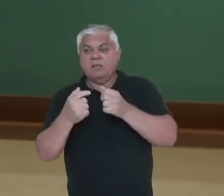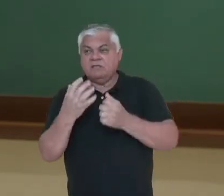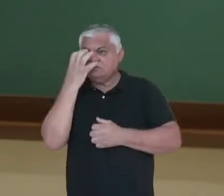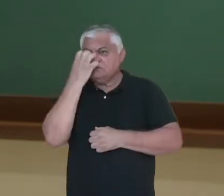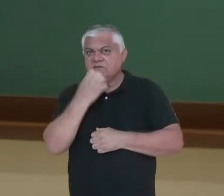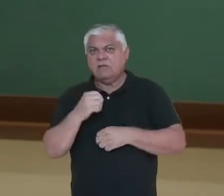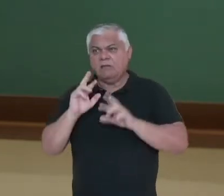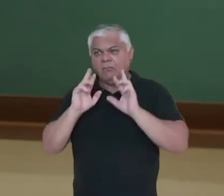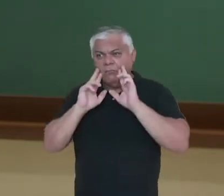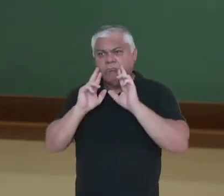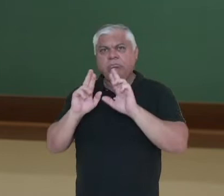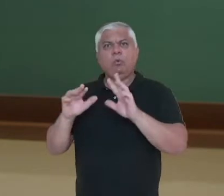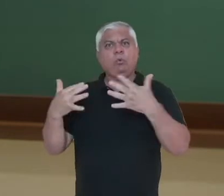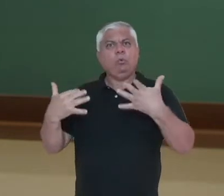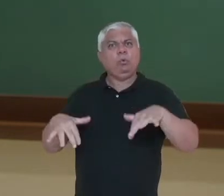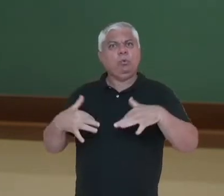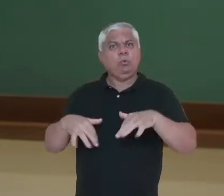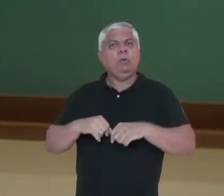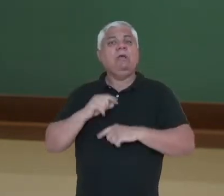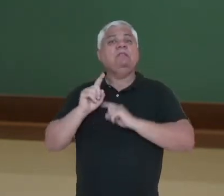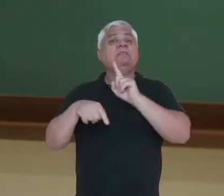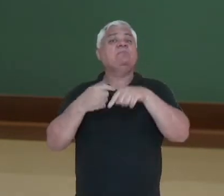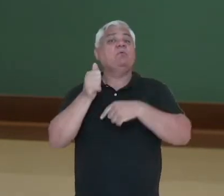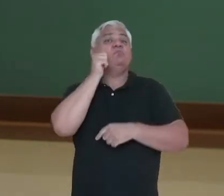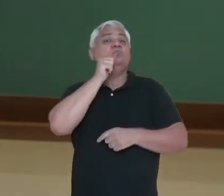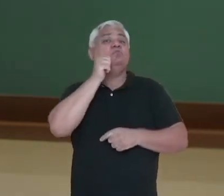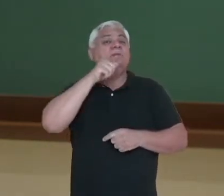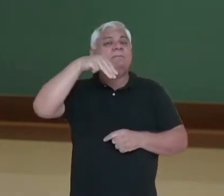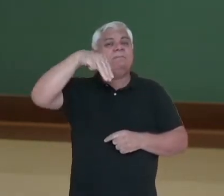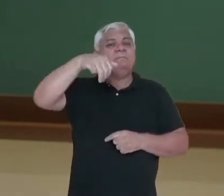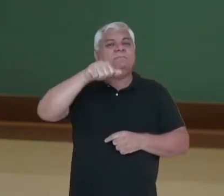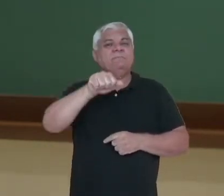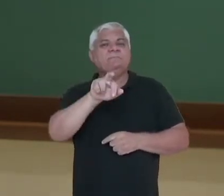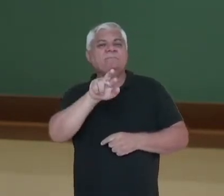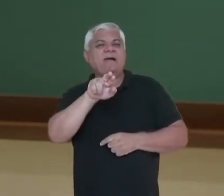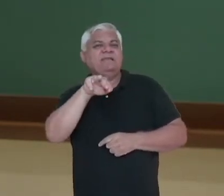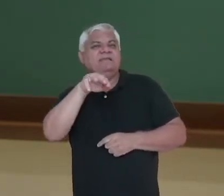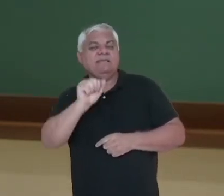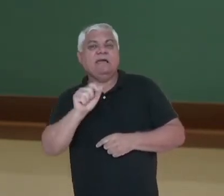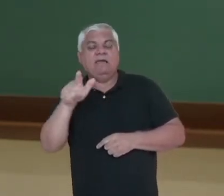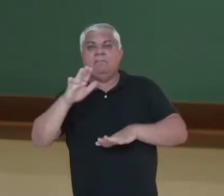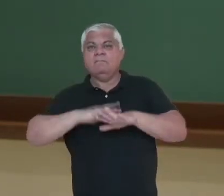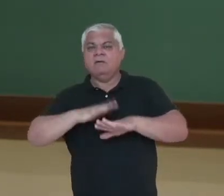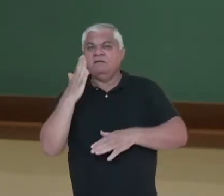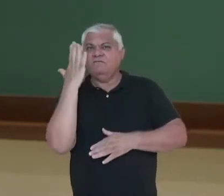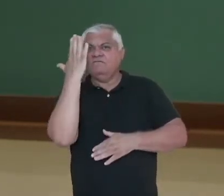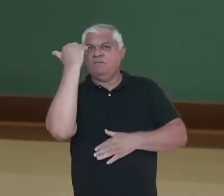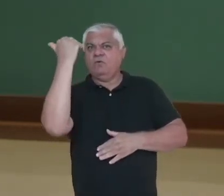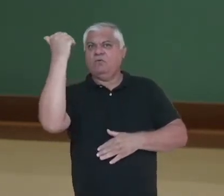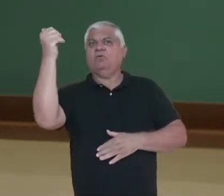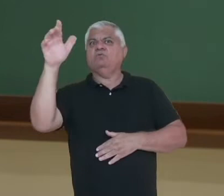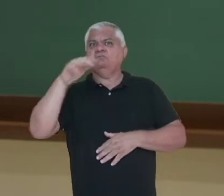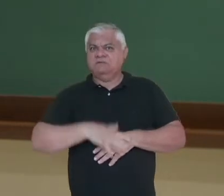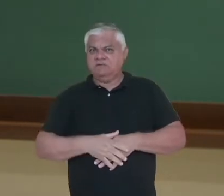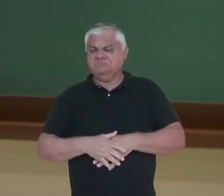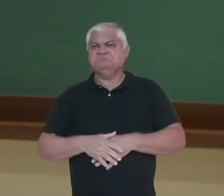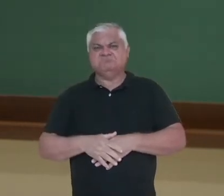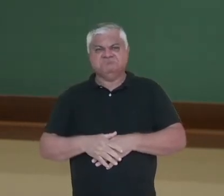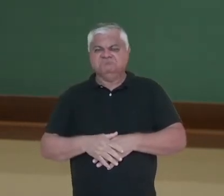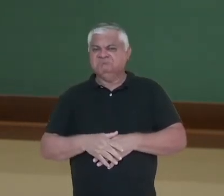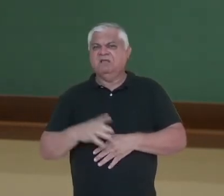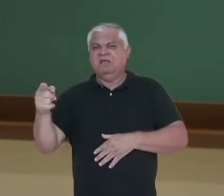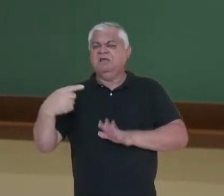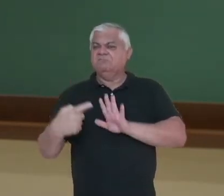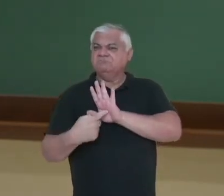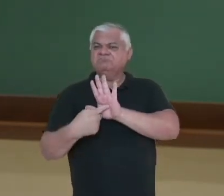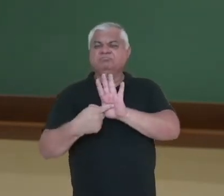ver daí a figura de Marina Abramović, que vai ser a grande, vamos colocar assim como uma grande, vamos colocar como patrona, a pessoa que vai à frente de todo